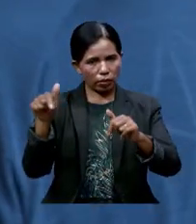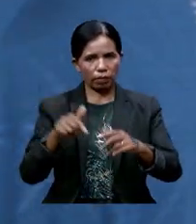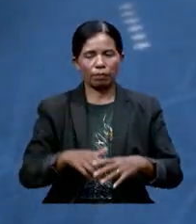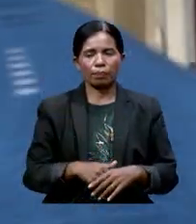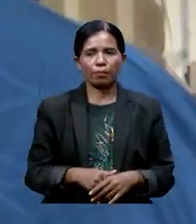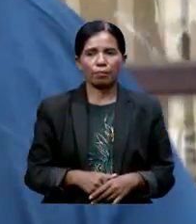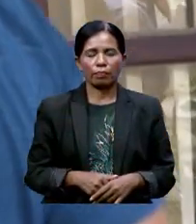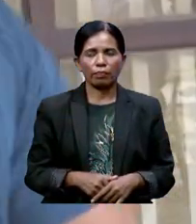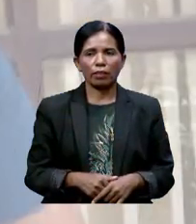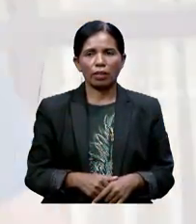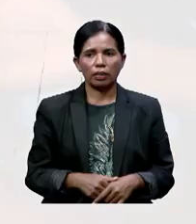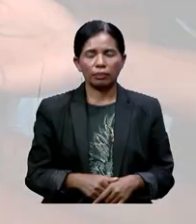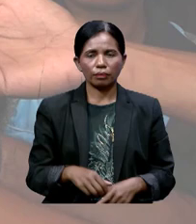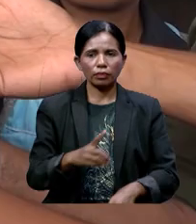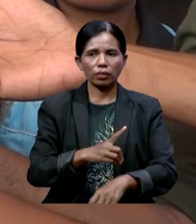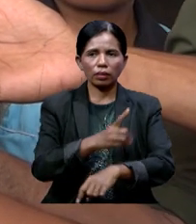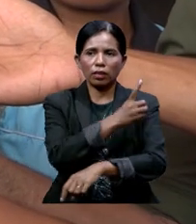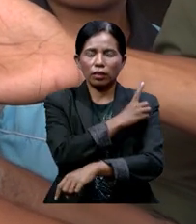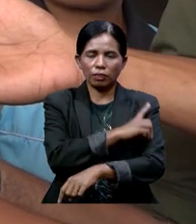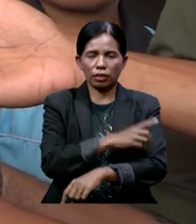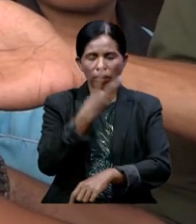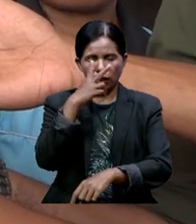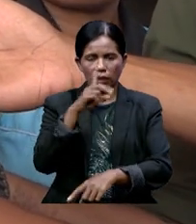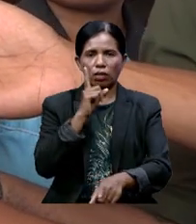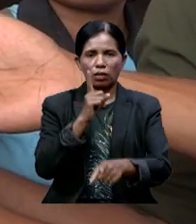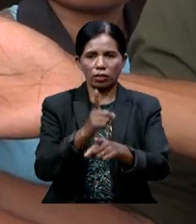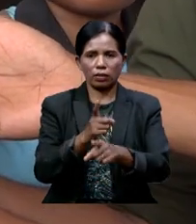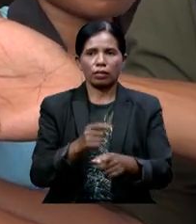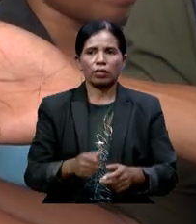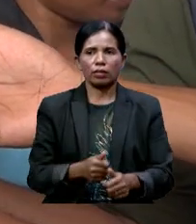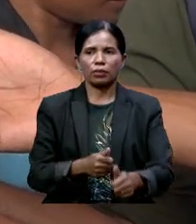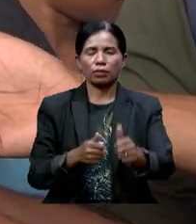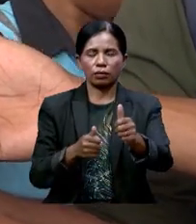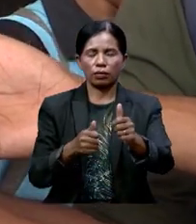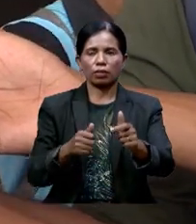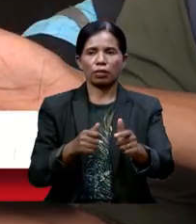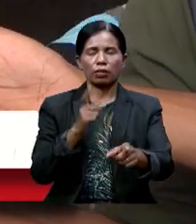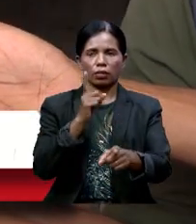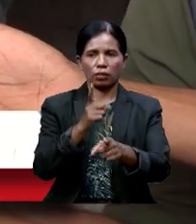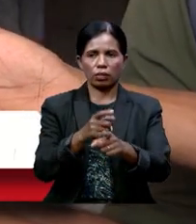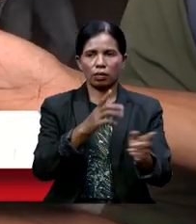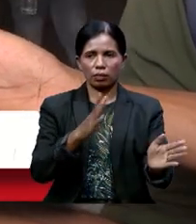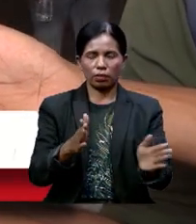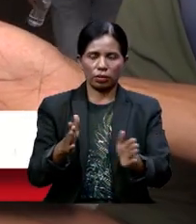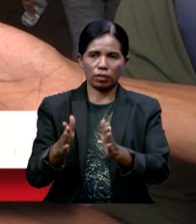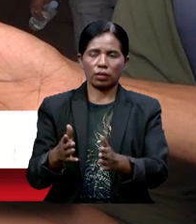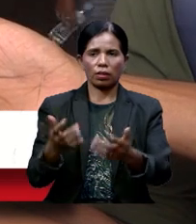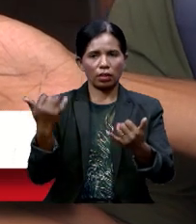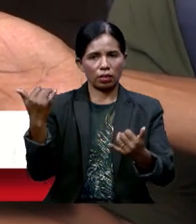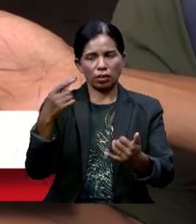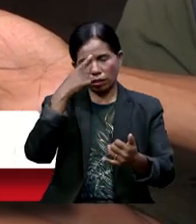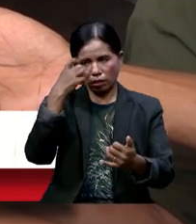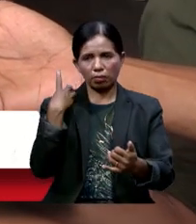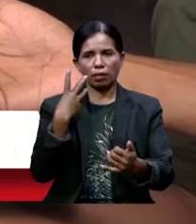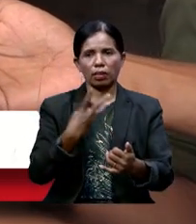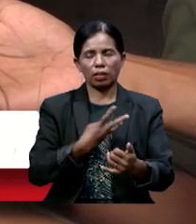Ne defesa arega adequado tuidu nibe proseso de nebe maka kontesi, tambi dia kole det